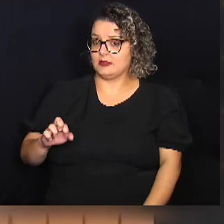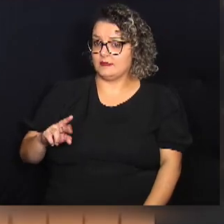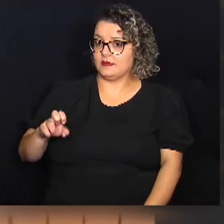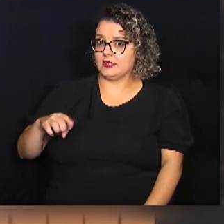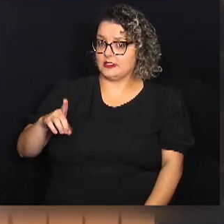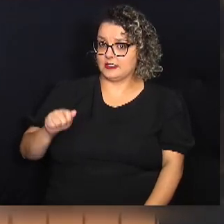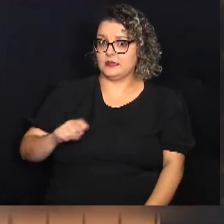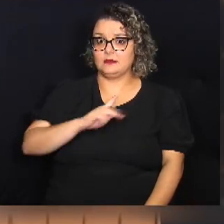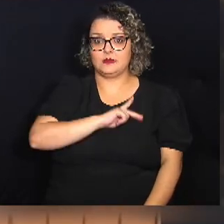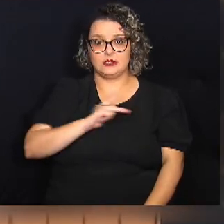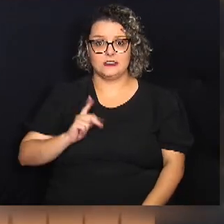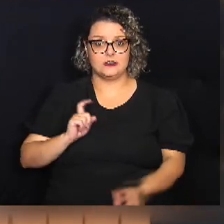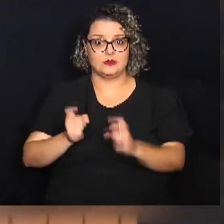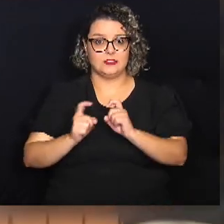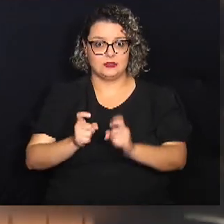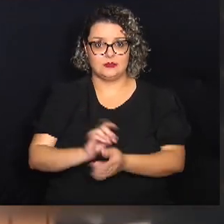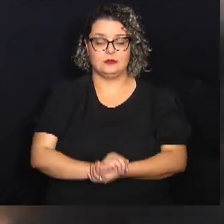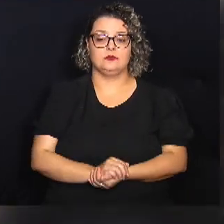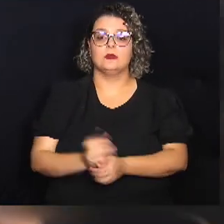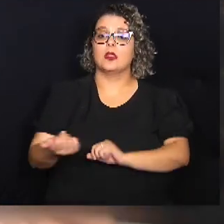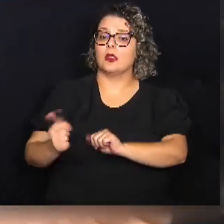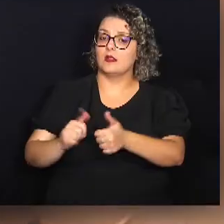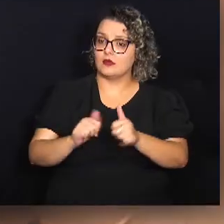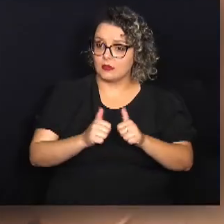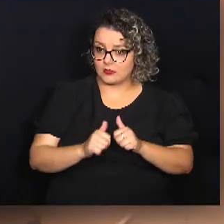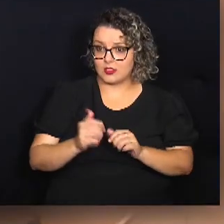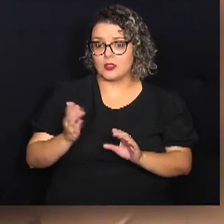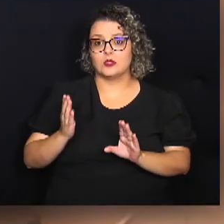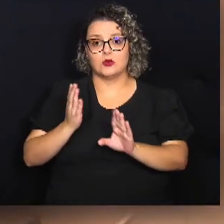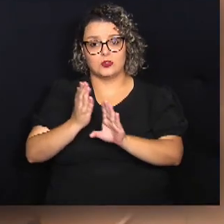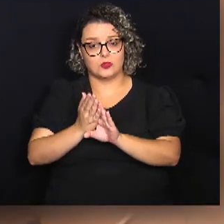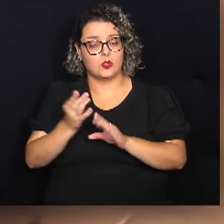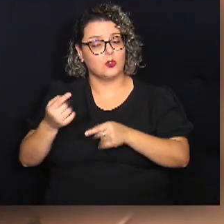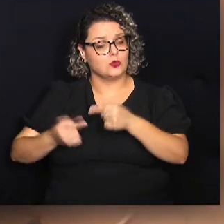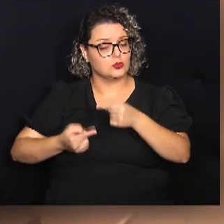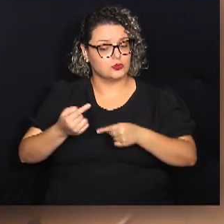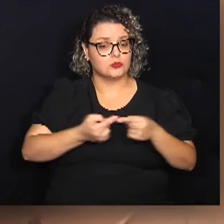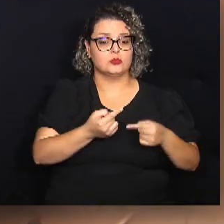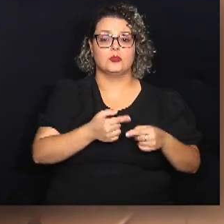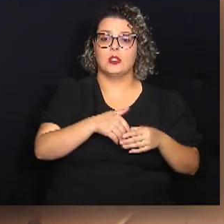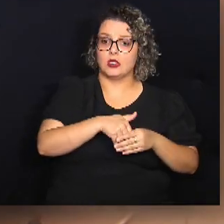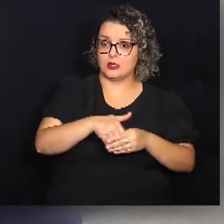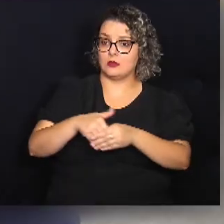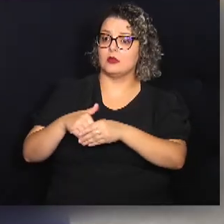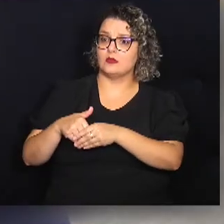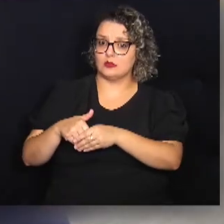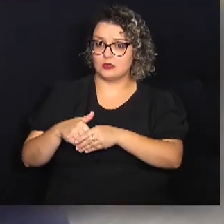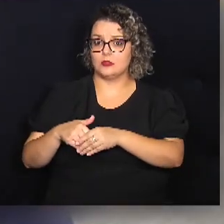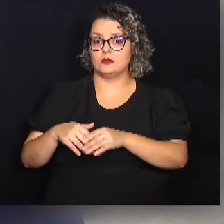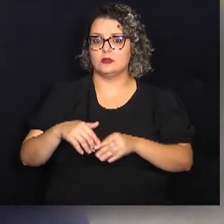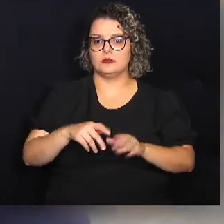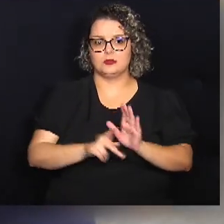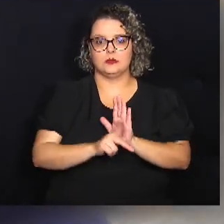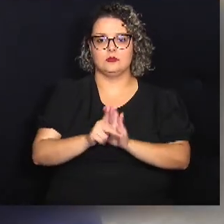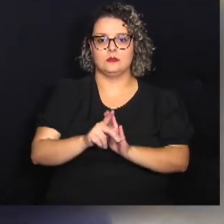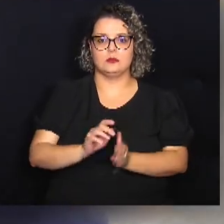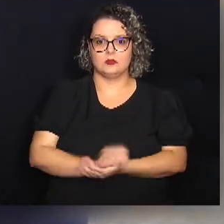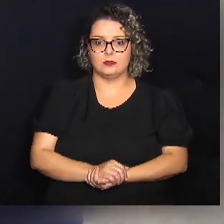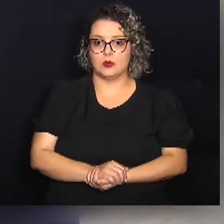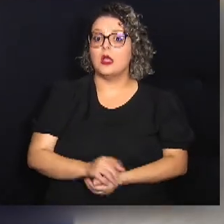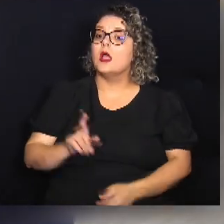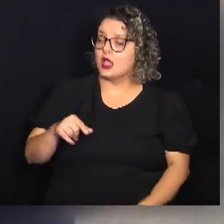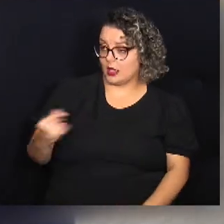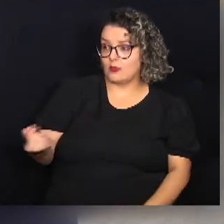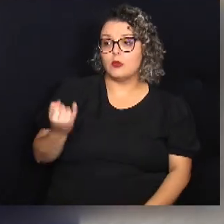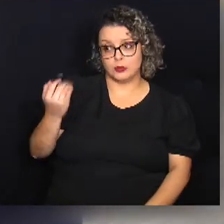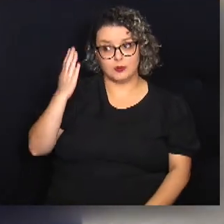presidiu a reunião. Ela avaliou o encontro, o debate e a votação dos projetos. É importante, ainda mais para